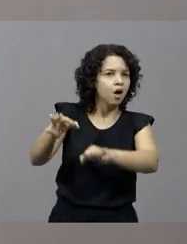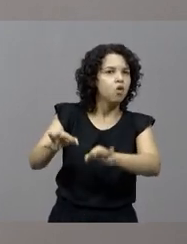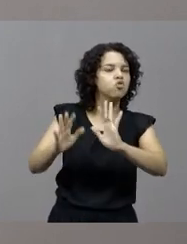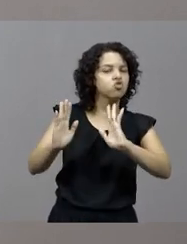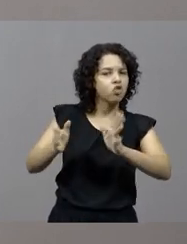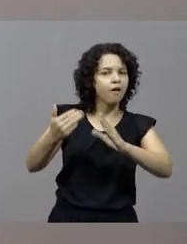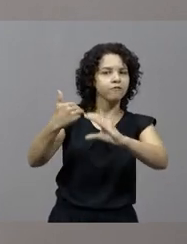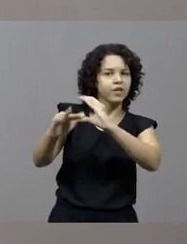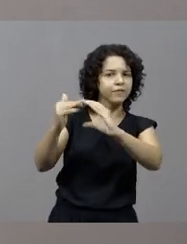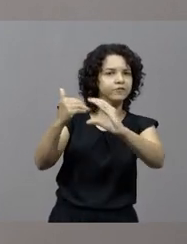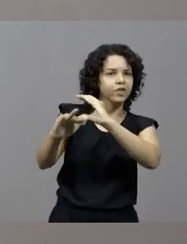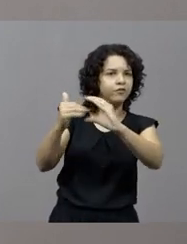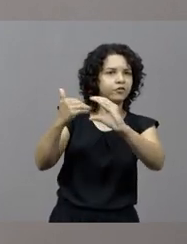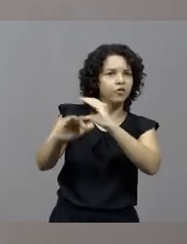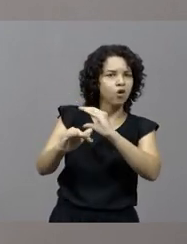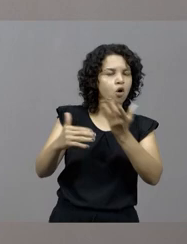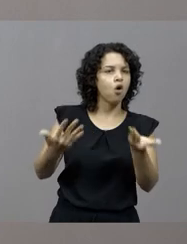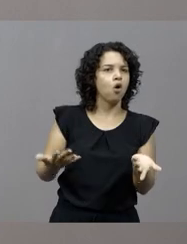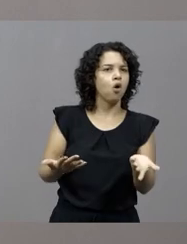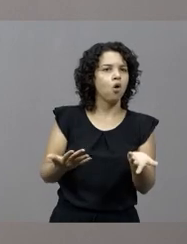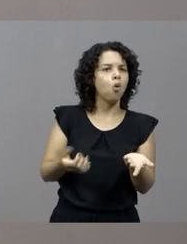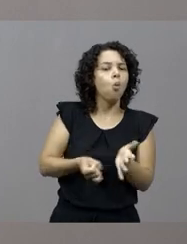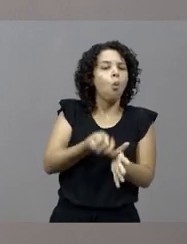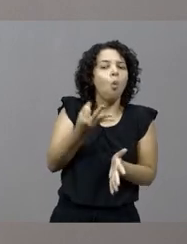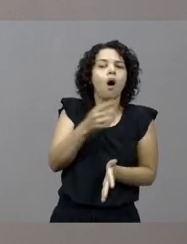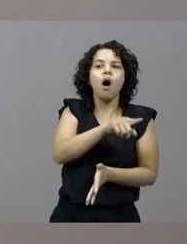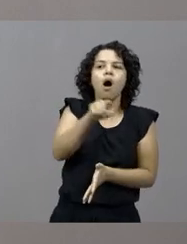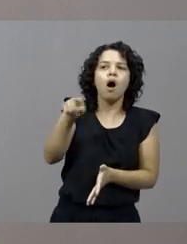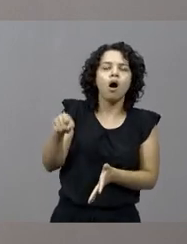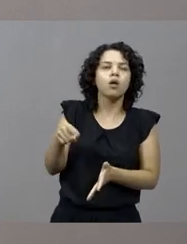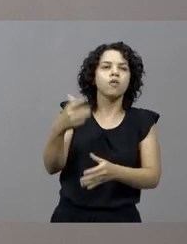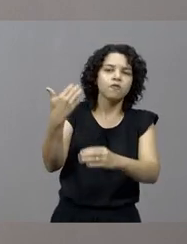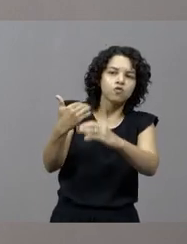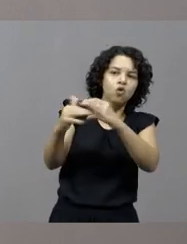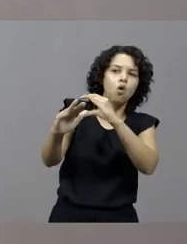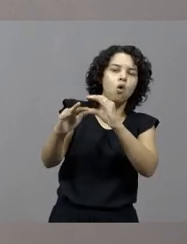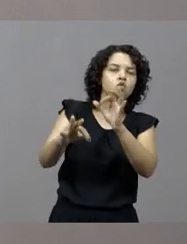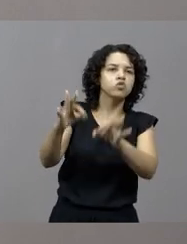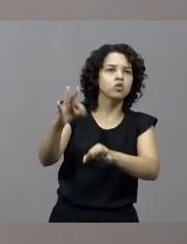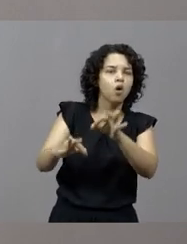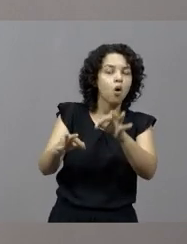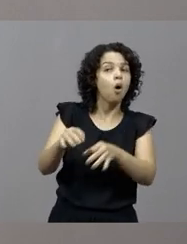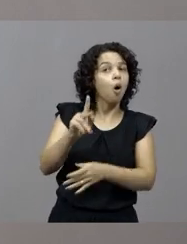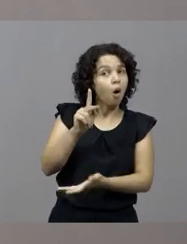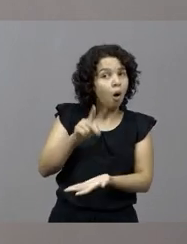Quantos de nós nessa casa aqui enviou para o judiciário? Olha, vocês estão